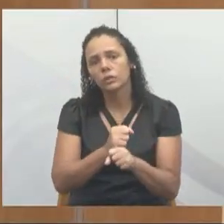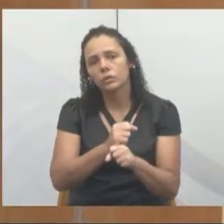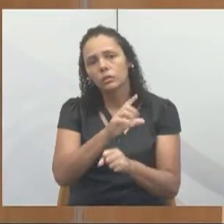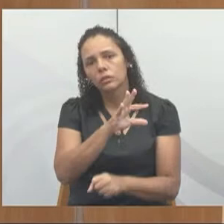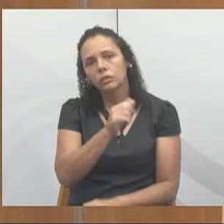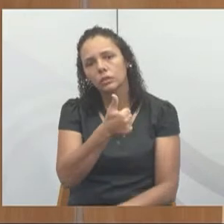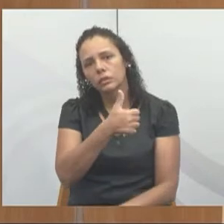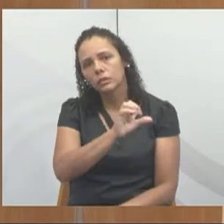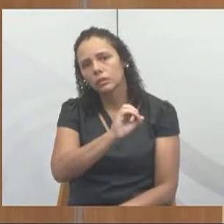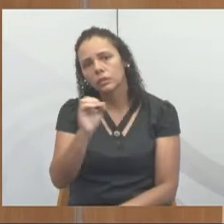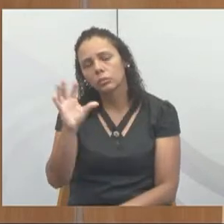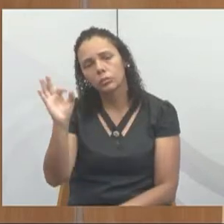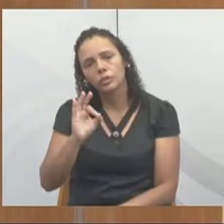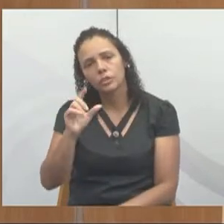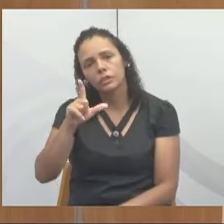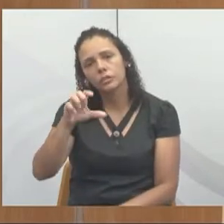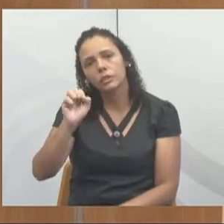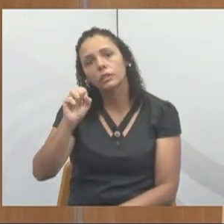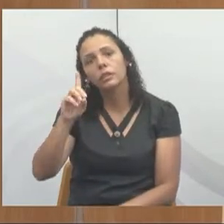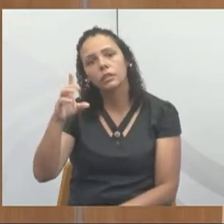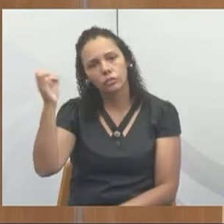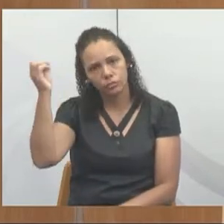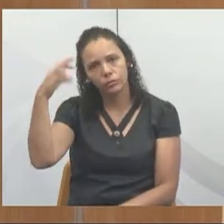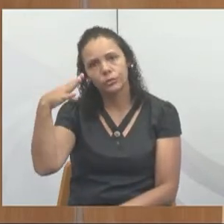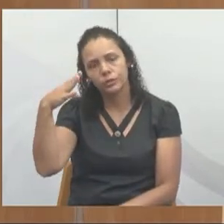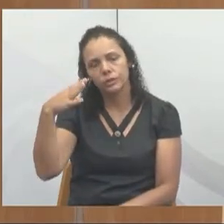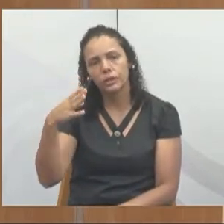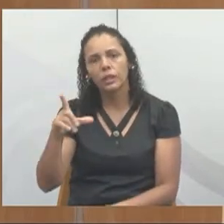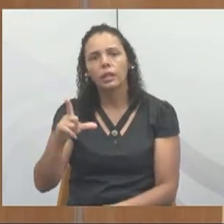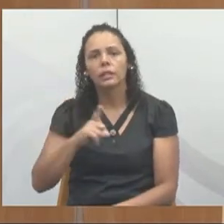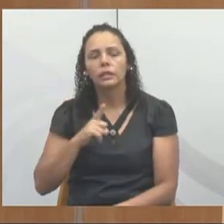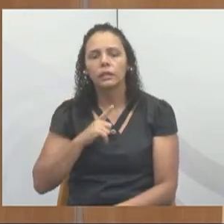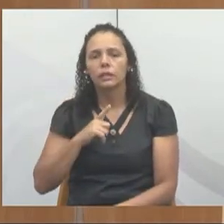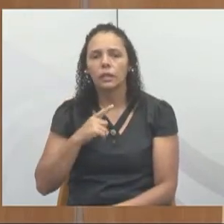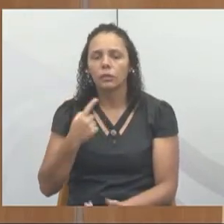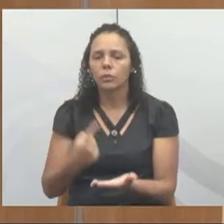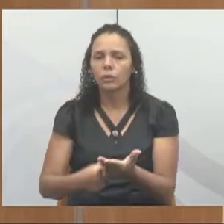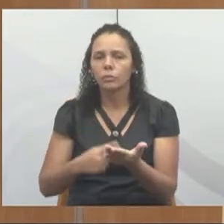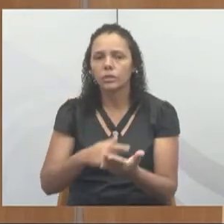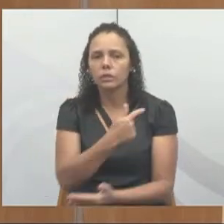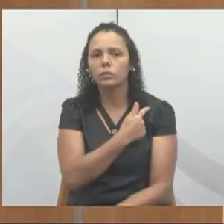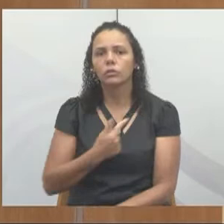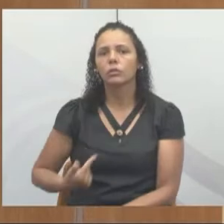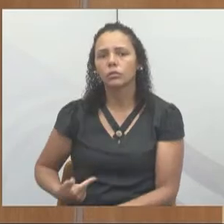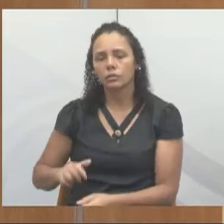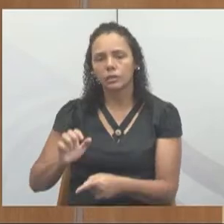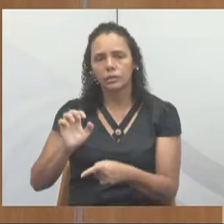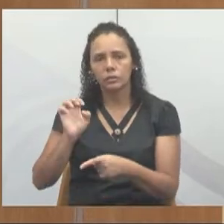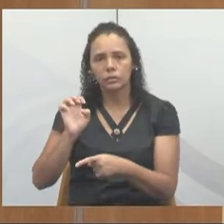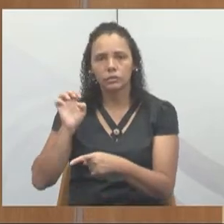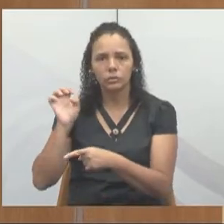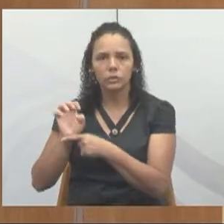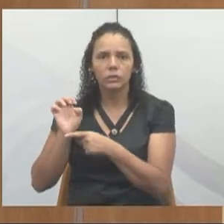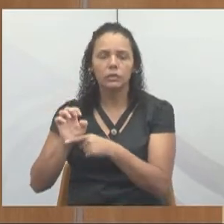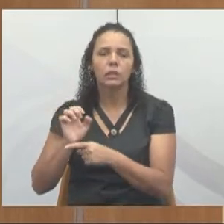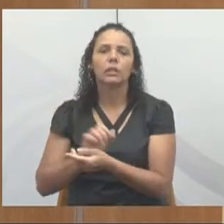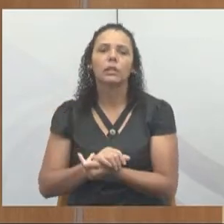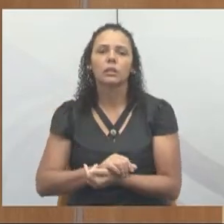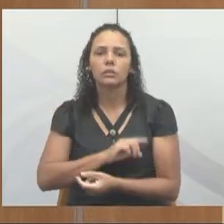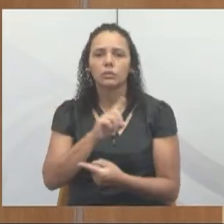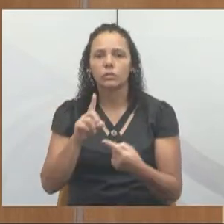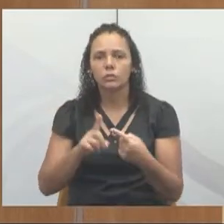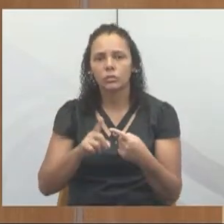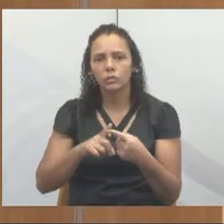gente firmou um convênio agora com o governo do estado, que vai ter mais Vila Formosa, Parque dos Príncipes,